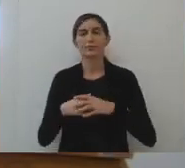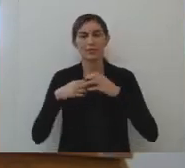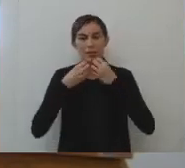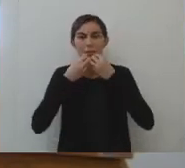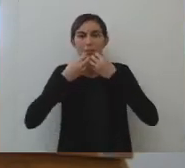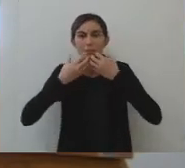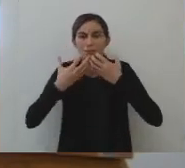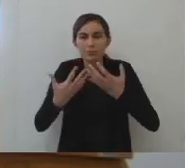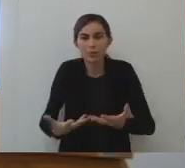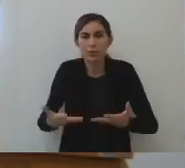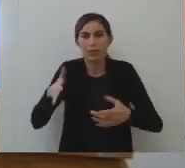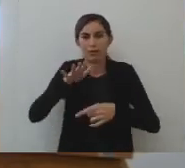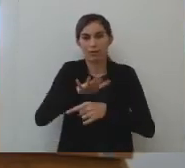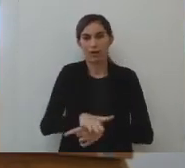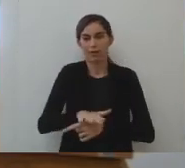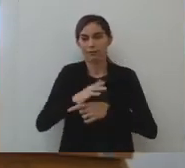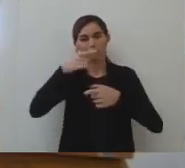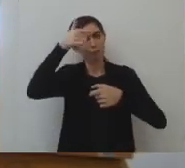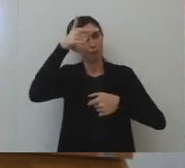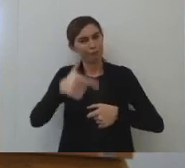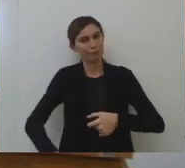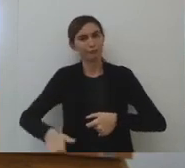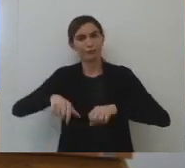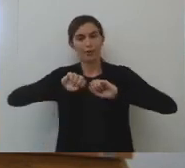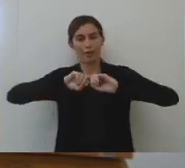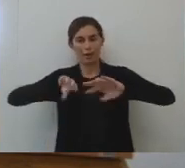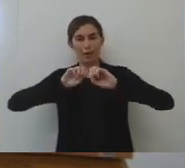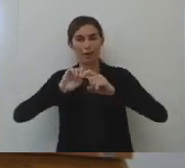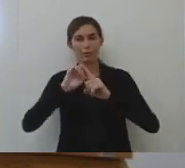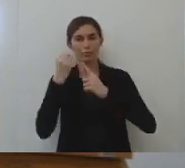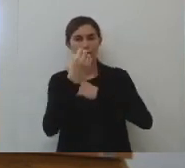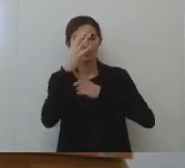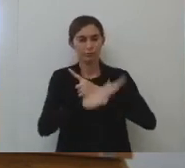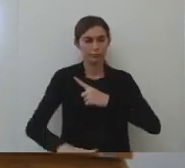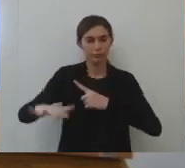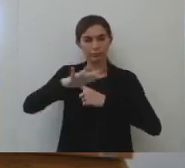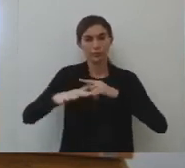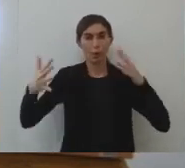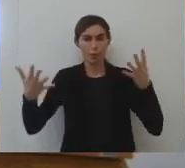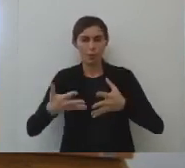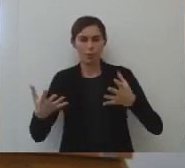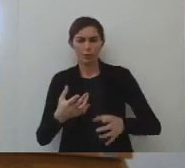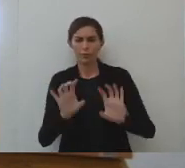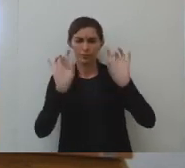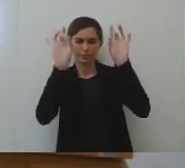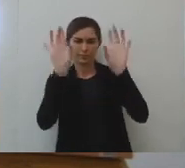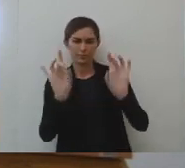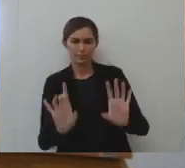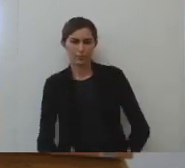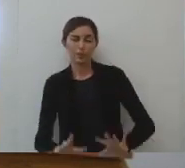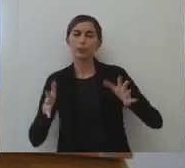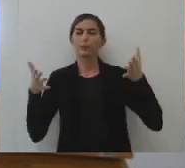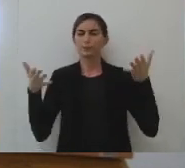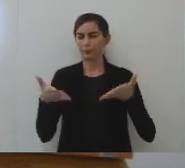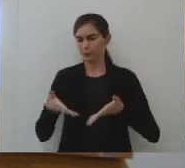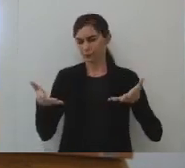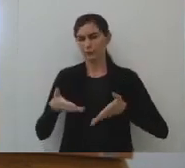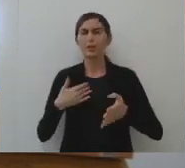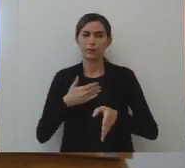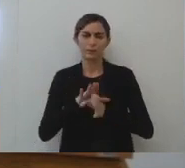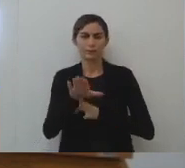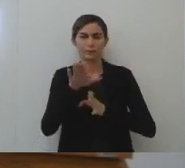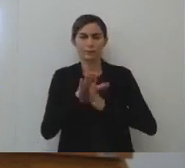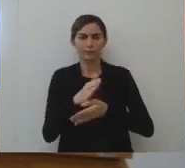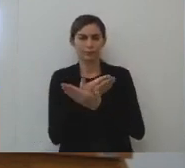Pessoal, boa tarde. Estamos de volta com as aulas de Sociologia, certo? Hoje vai ser um dia muito especial, então eu